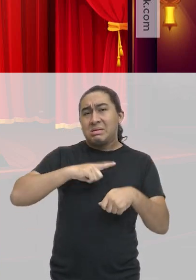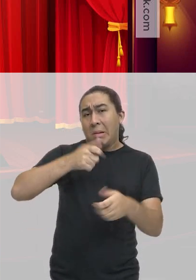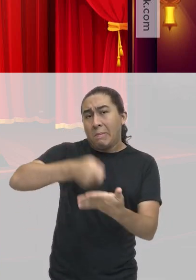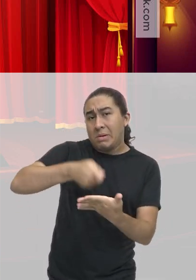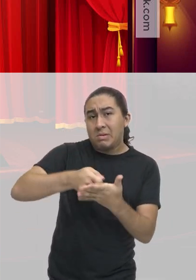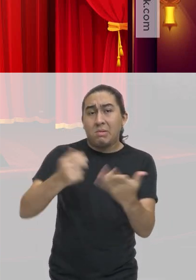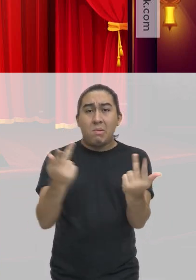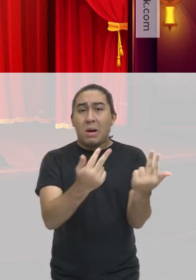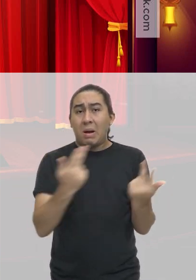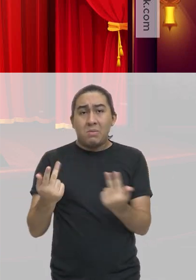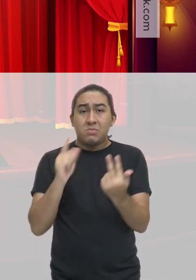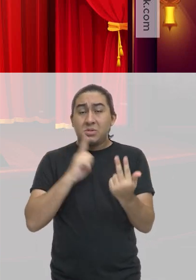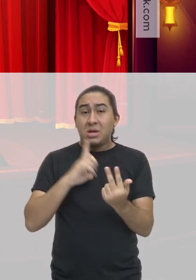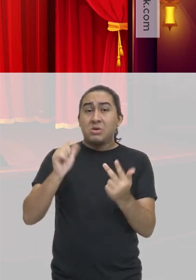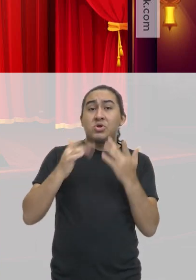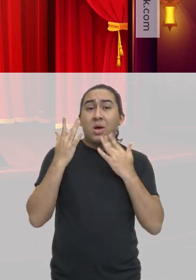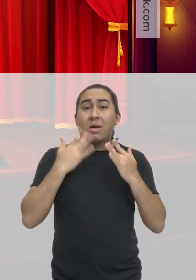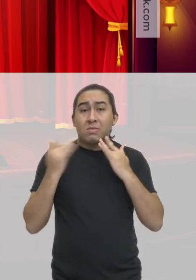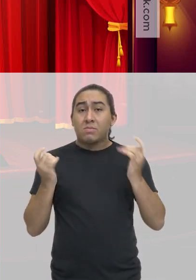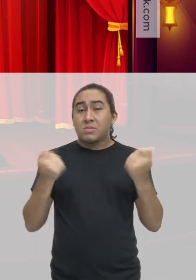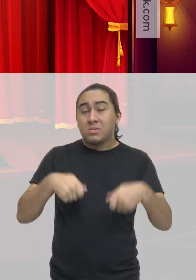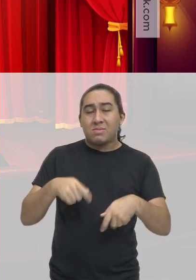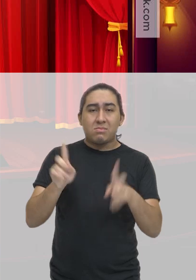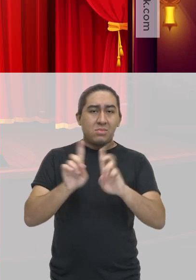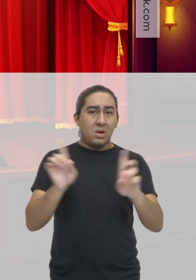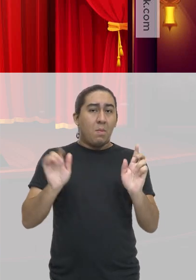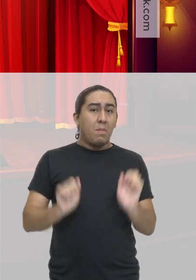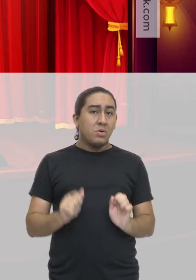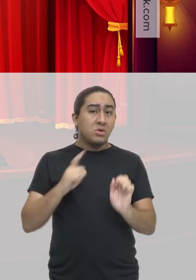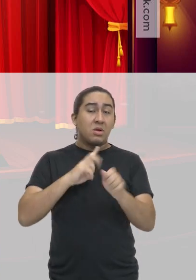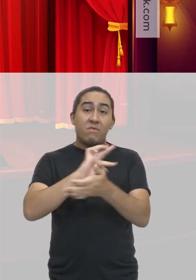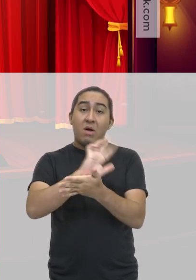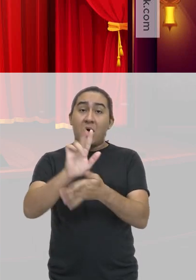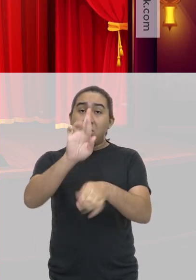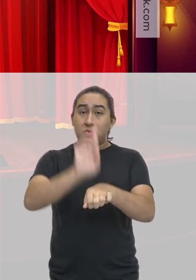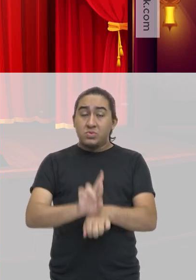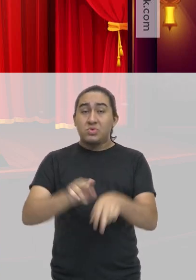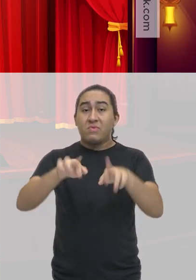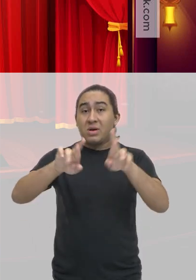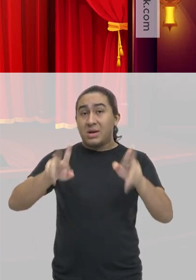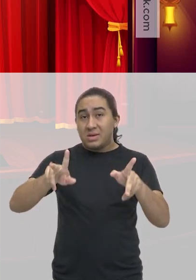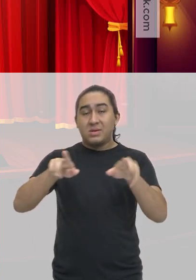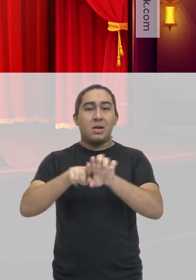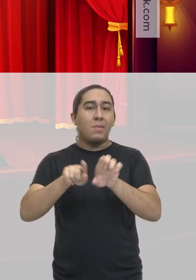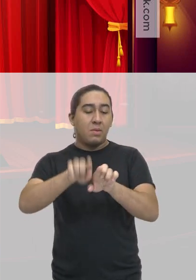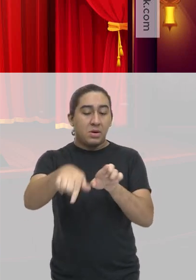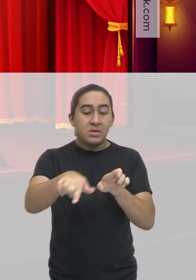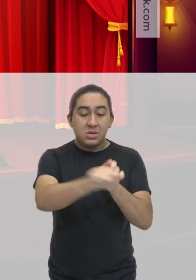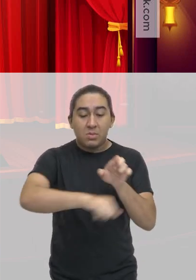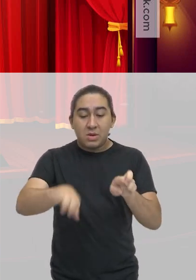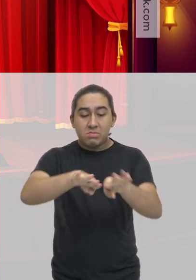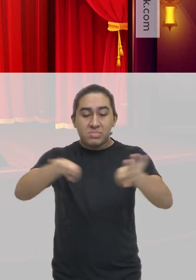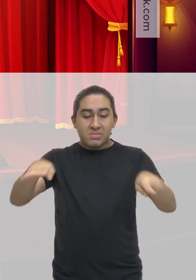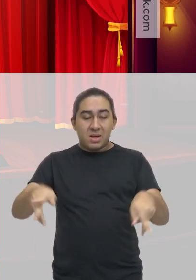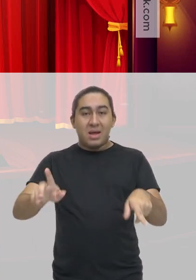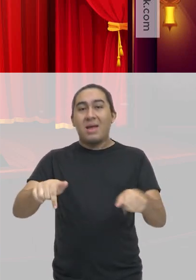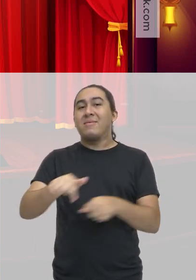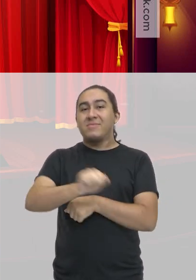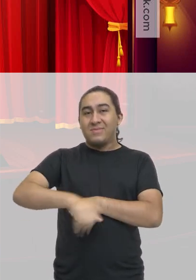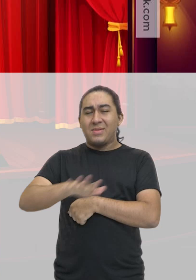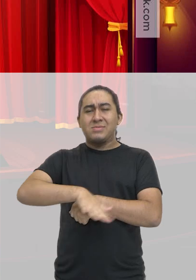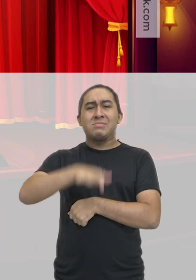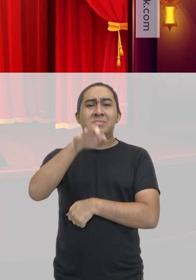Não, para acontecer uma encenação, podem acontecer vários recursos. E o palco é justamente um desses